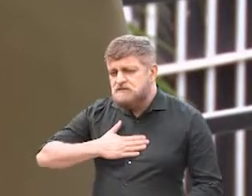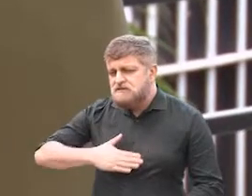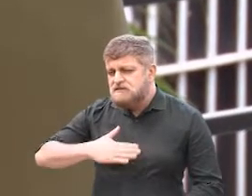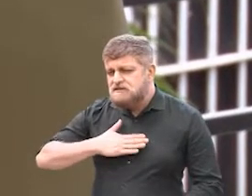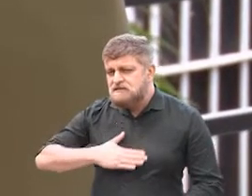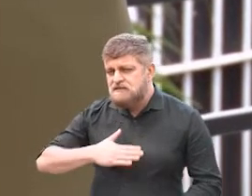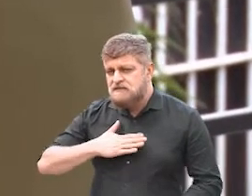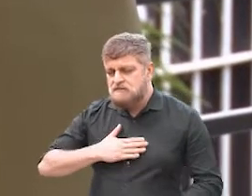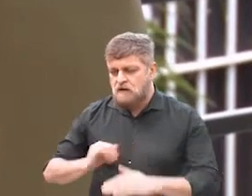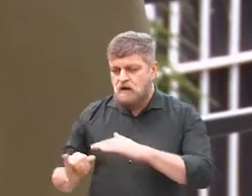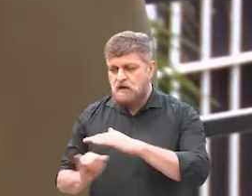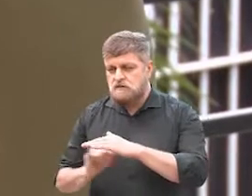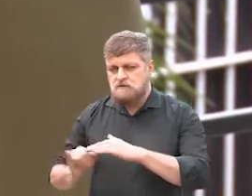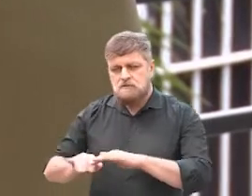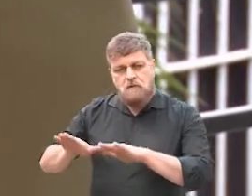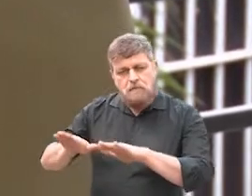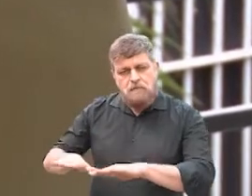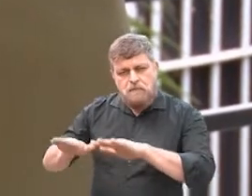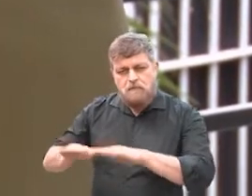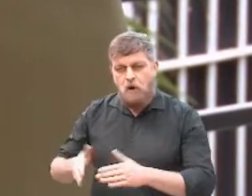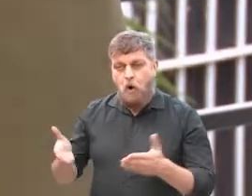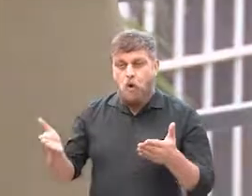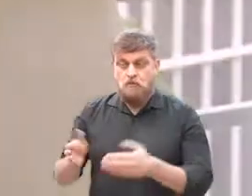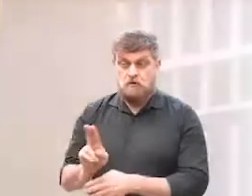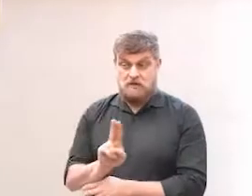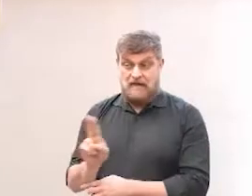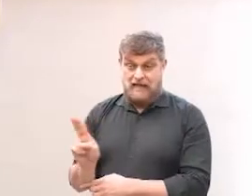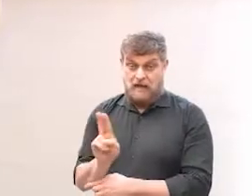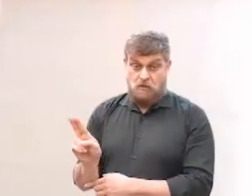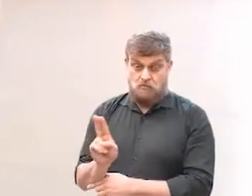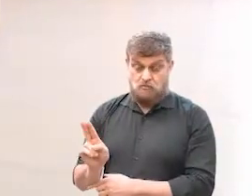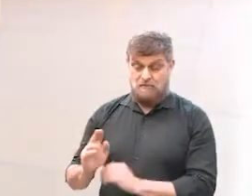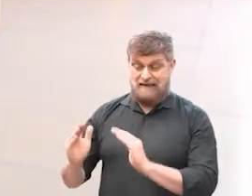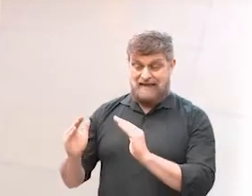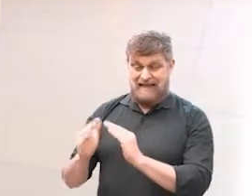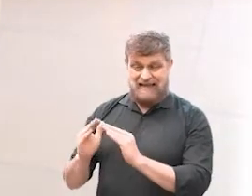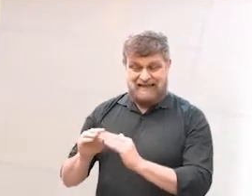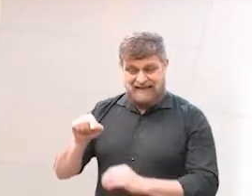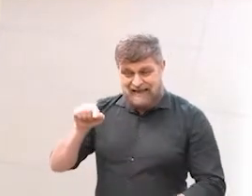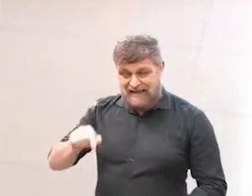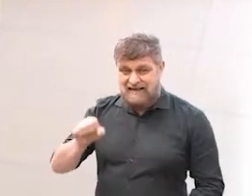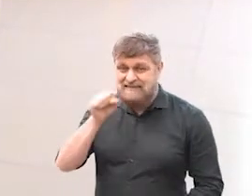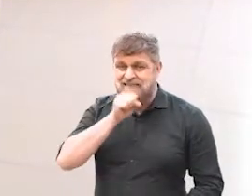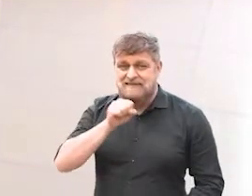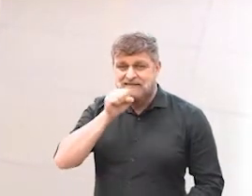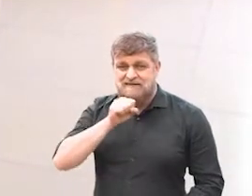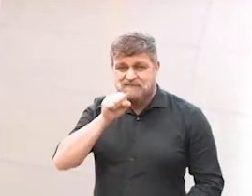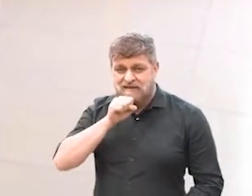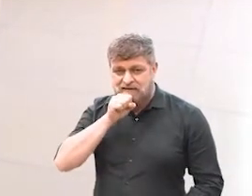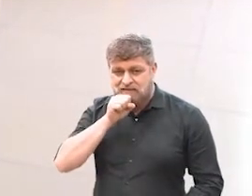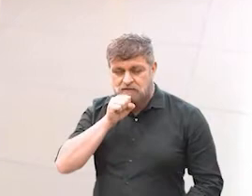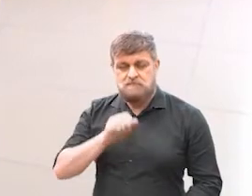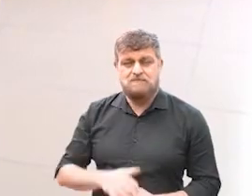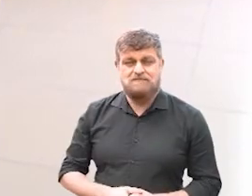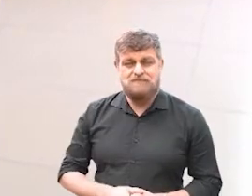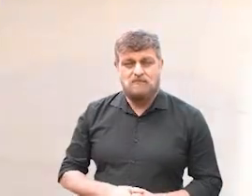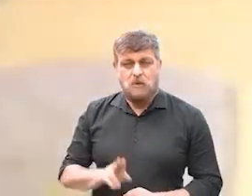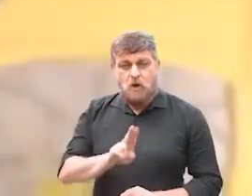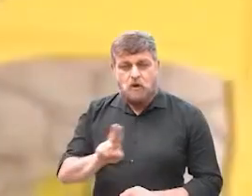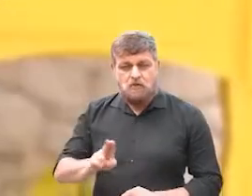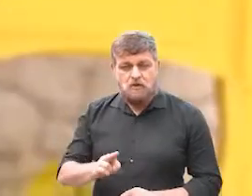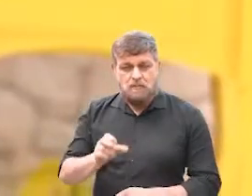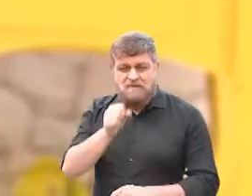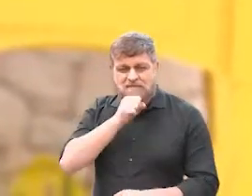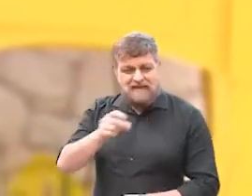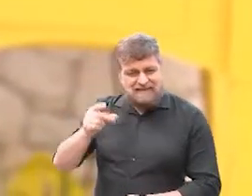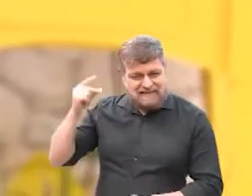Casas de repouso ou instituições de longa permanência. Hoje é assim que são chamadas as casas onde ficam os idosos.